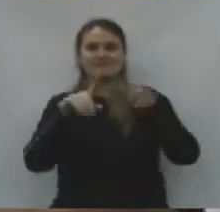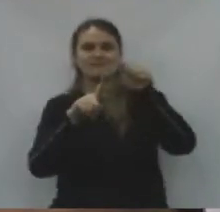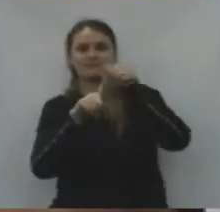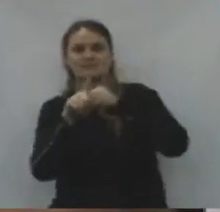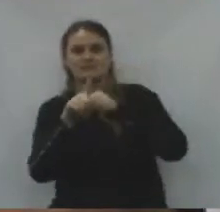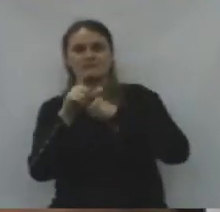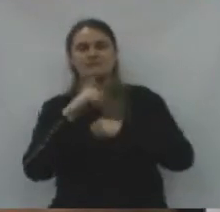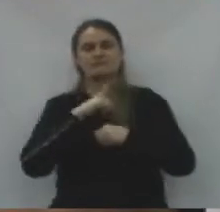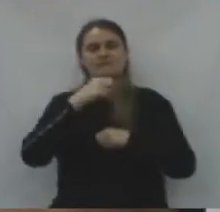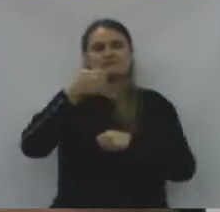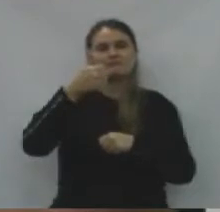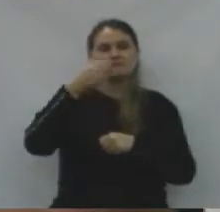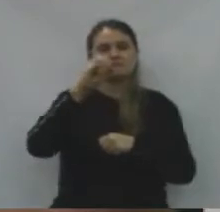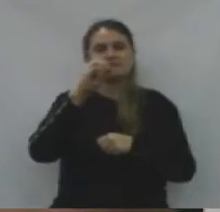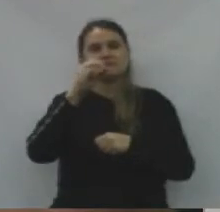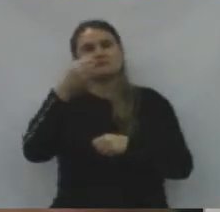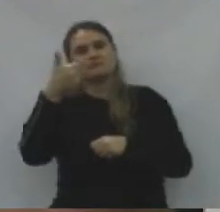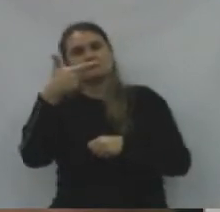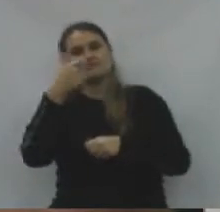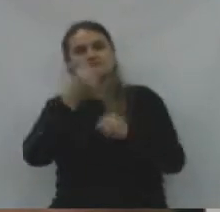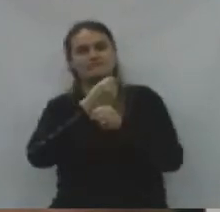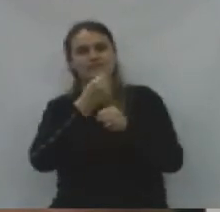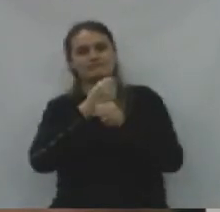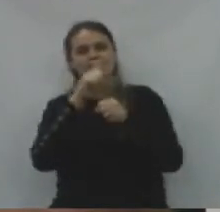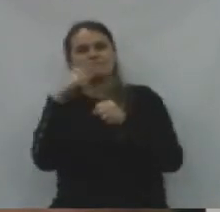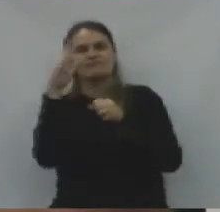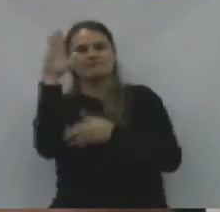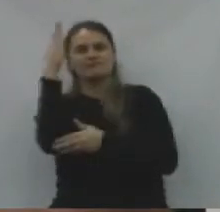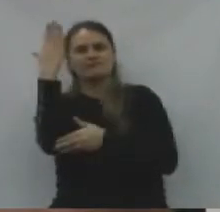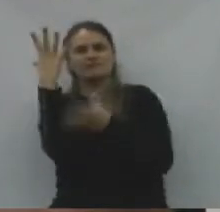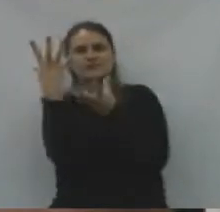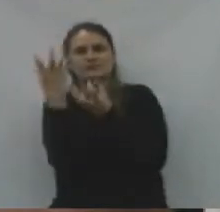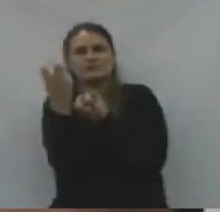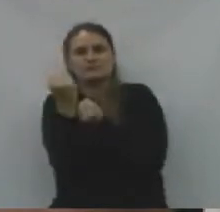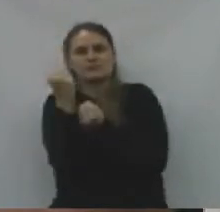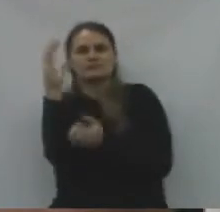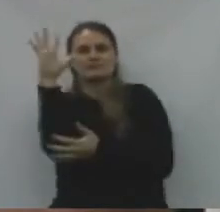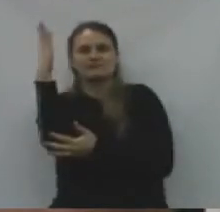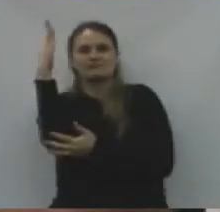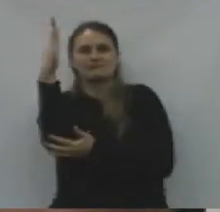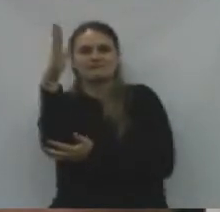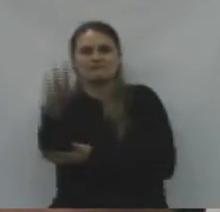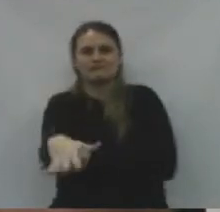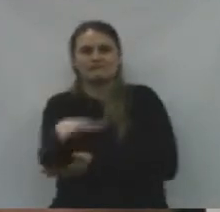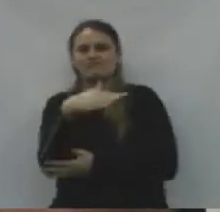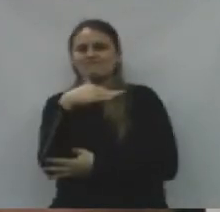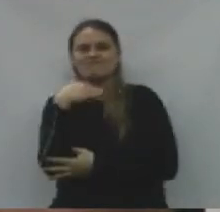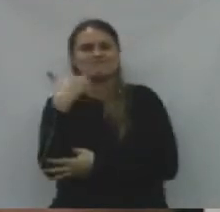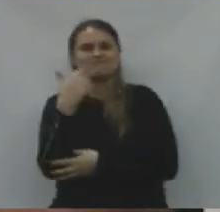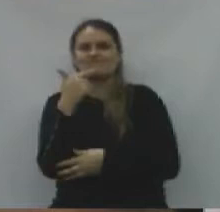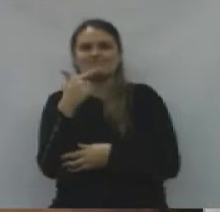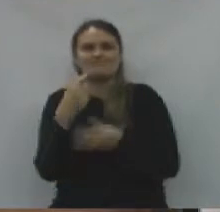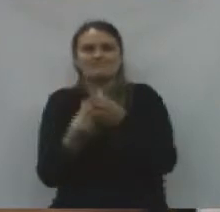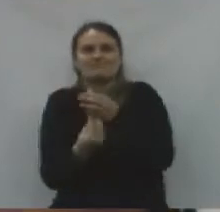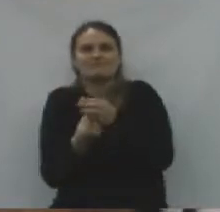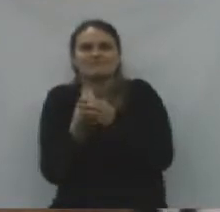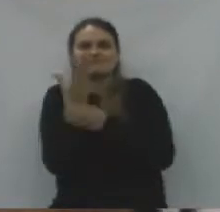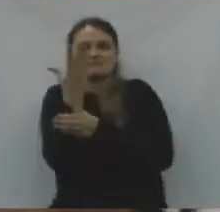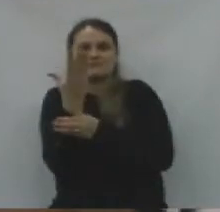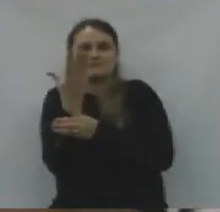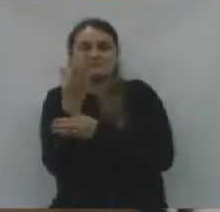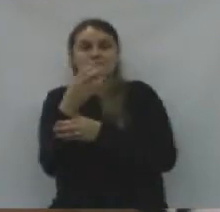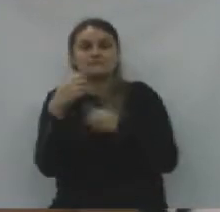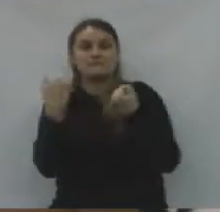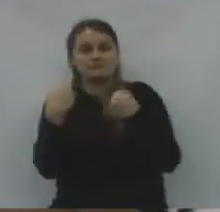dura em torno de 10 12 anos ela seca e morre e caico apodrece e não nasce outra no lugar